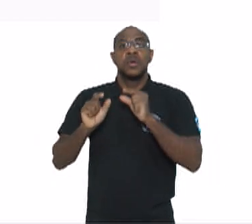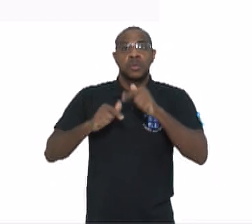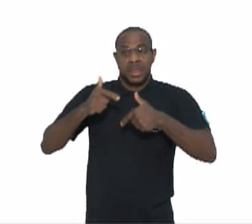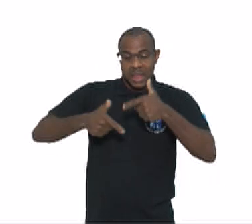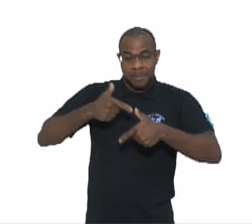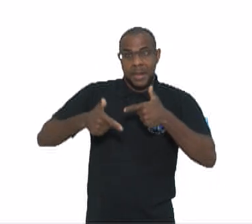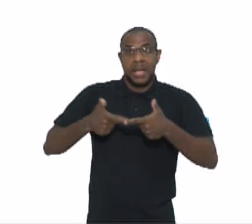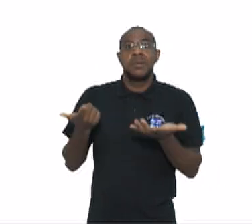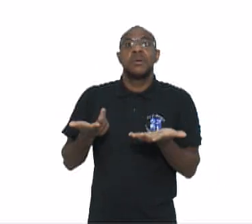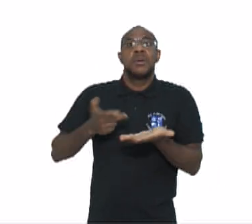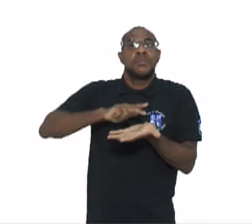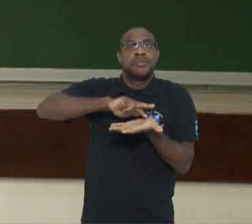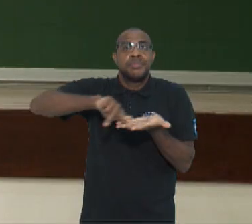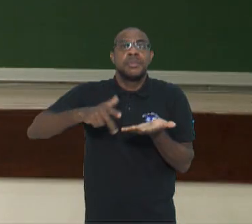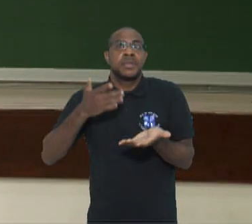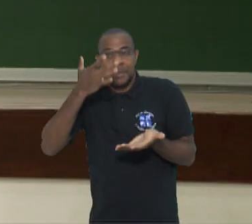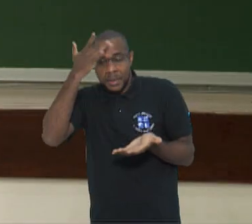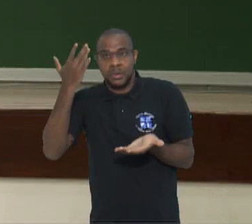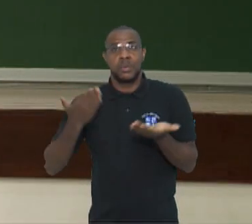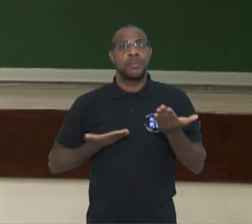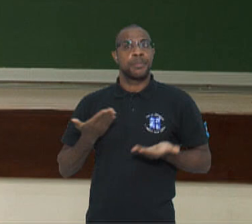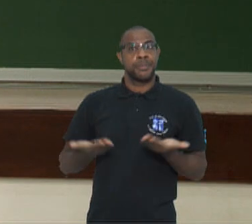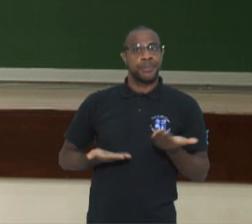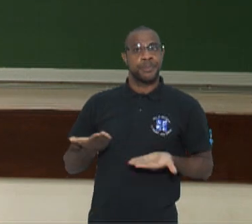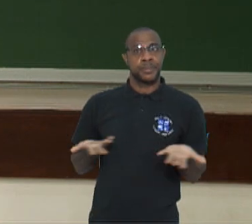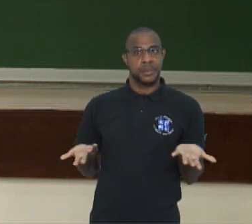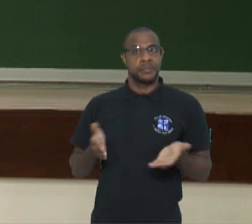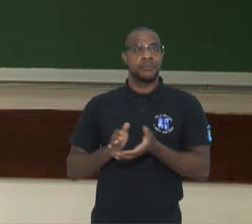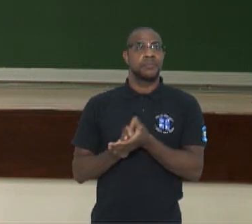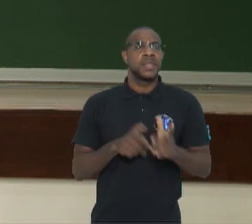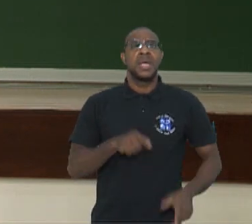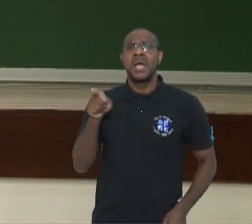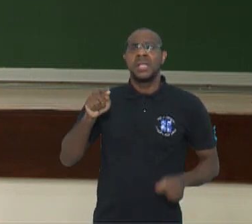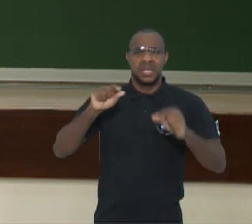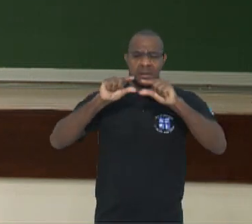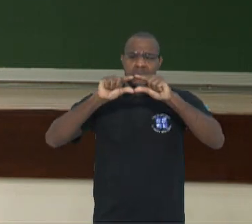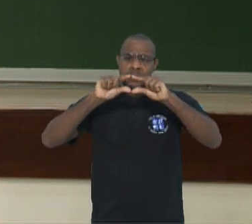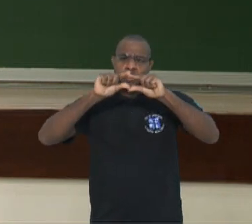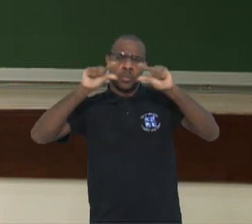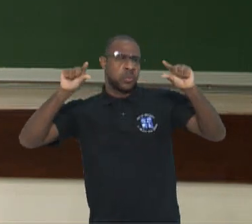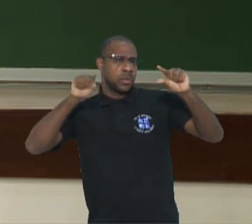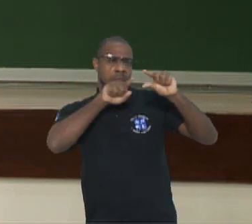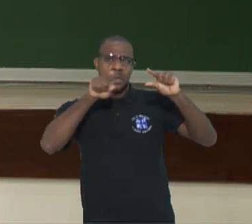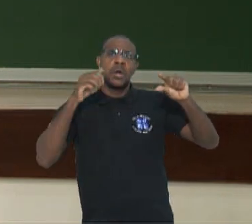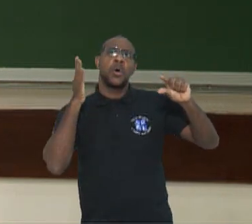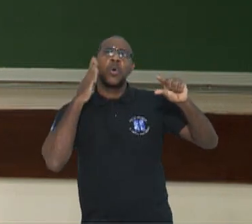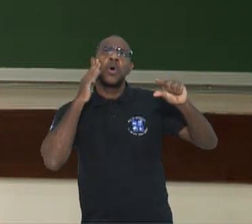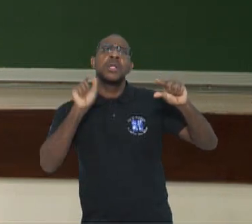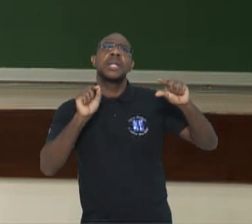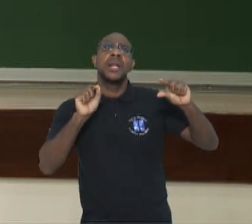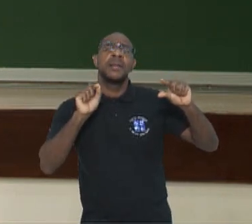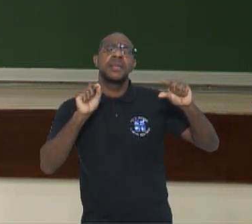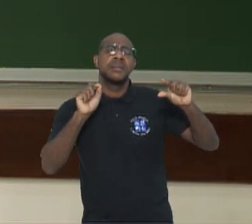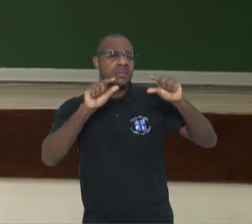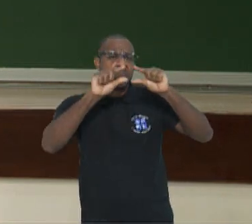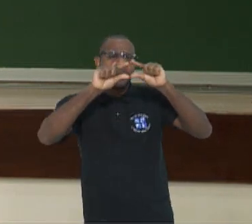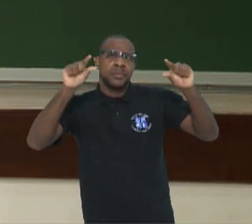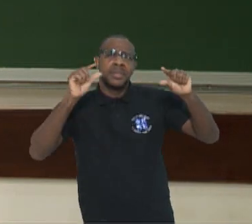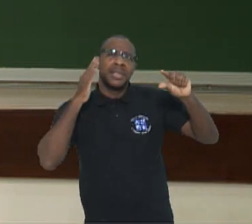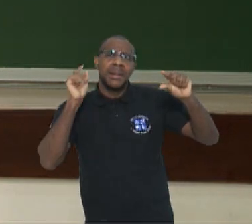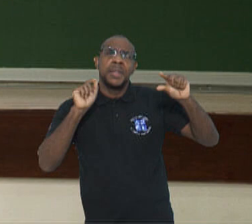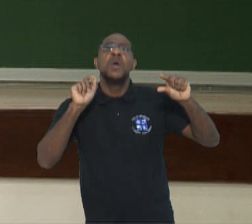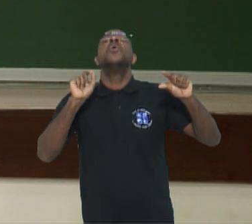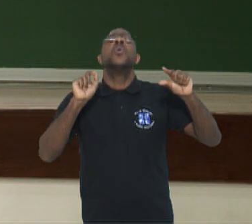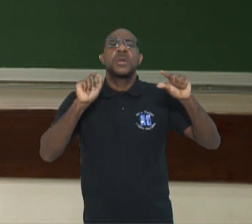operador. Será que, com esta manchete, eu consigo saber sobre o que vai tratar a minha